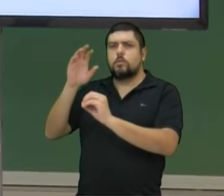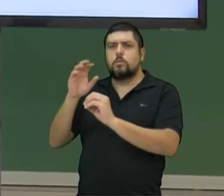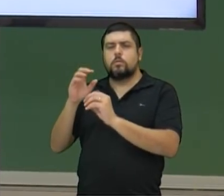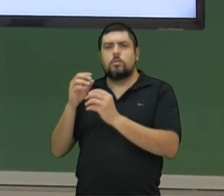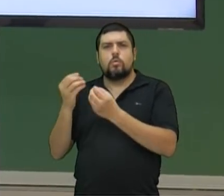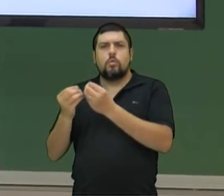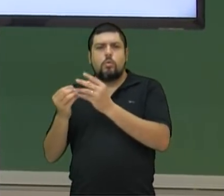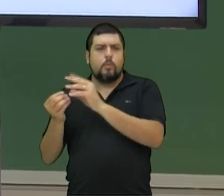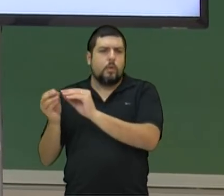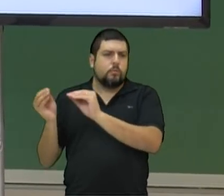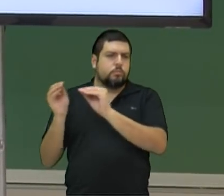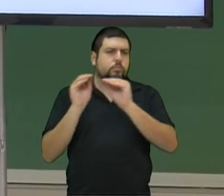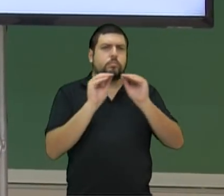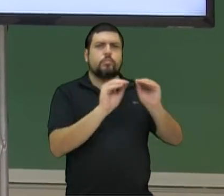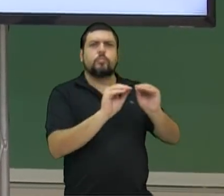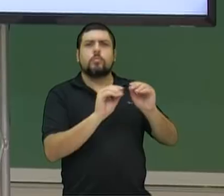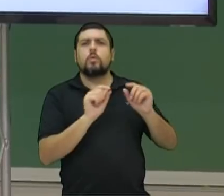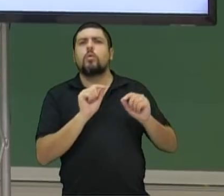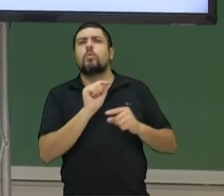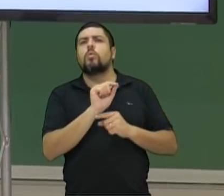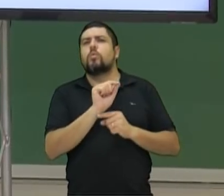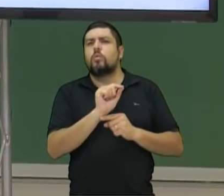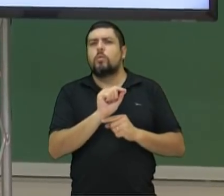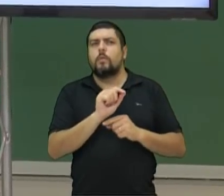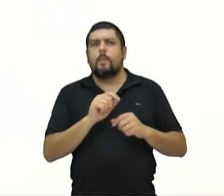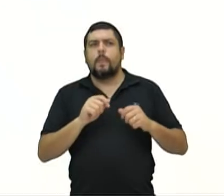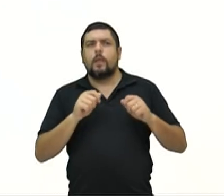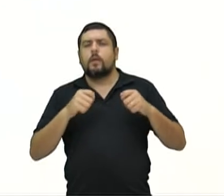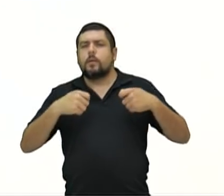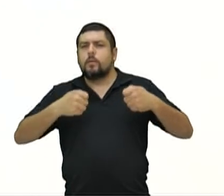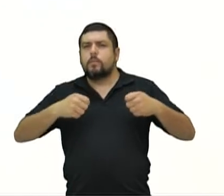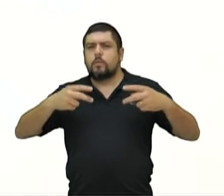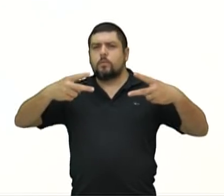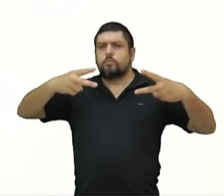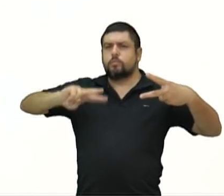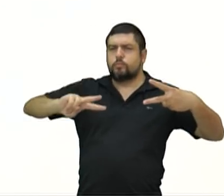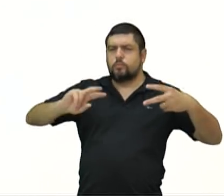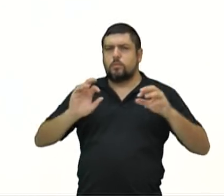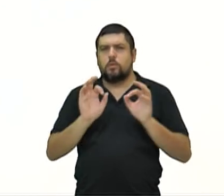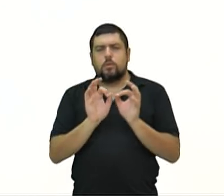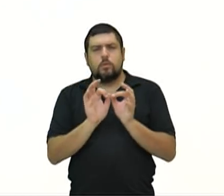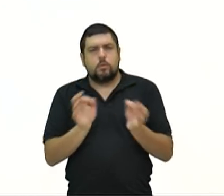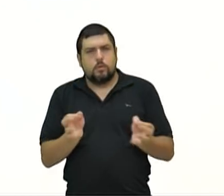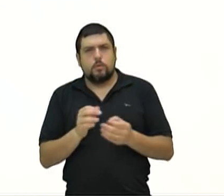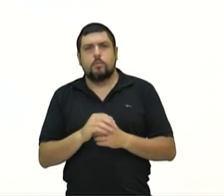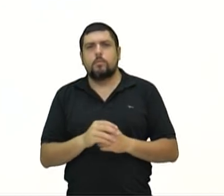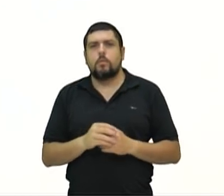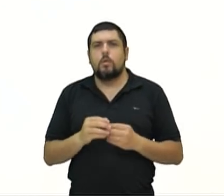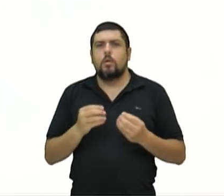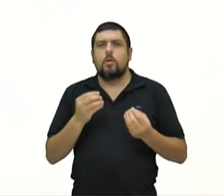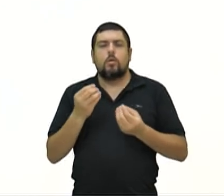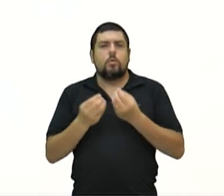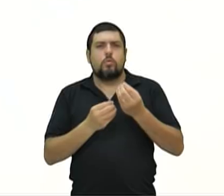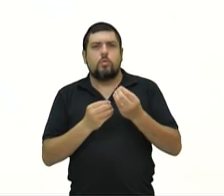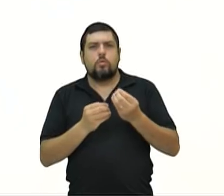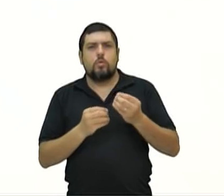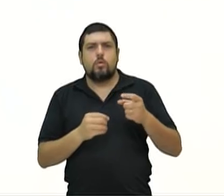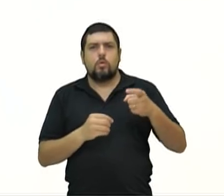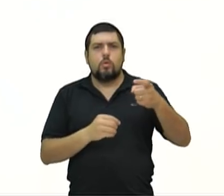responder isso, temos que resolver uma inequaçãozinha simples, tá? X mais 1 é maior ou igual a 0,